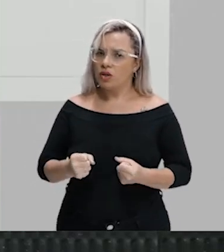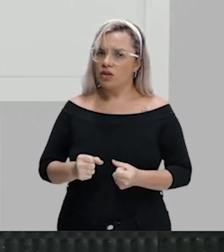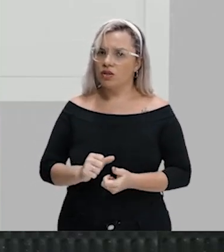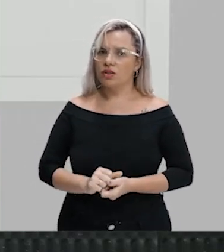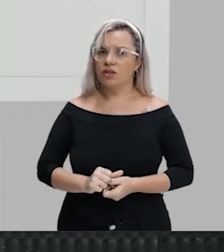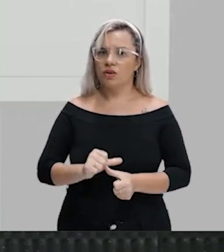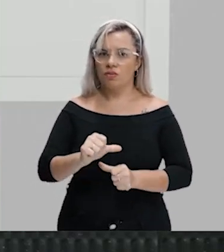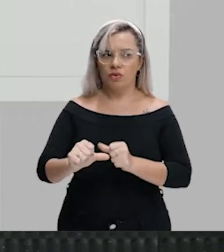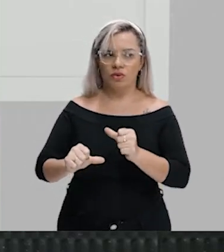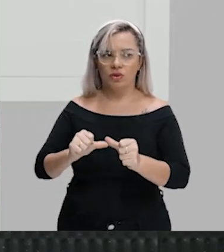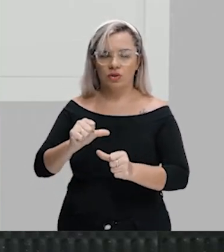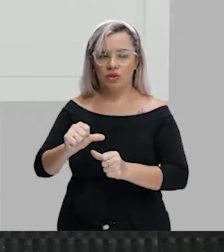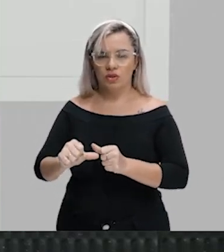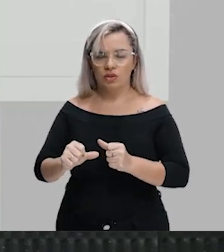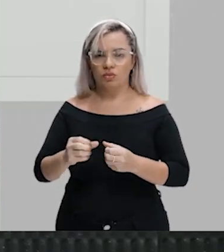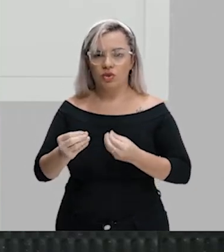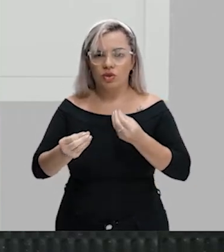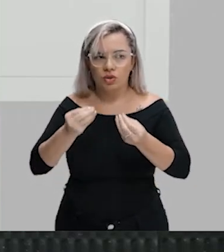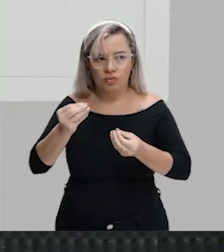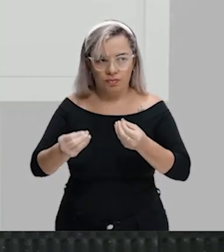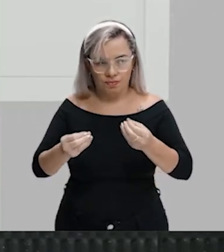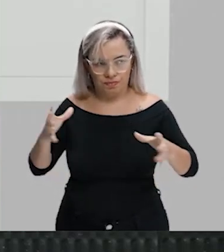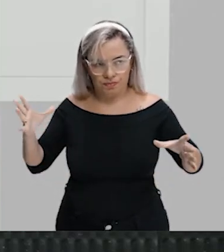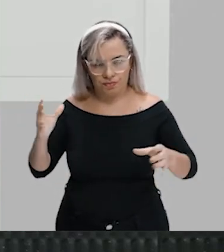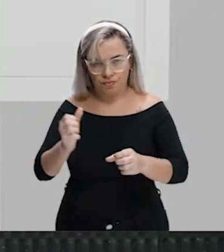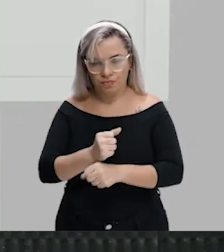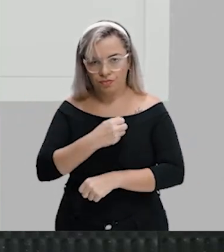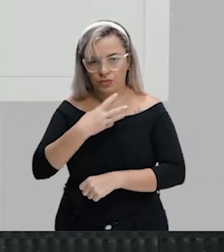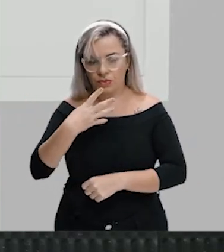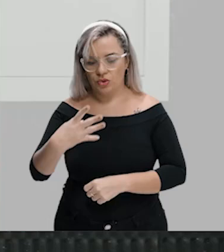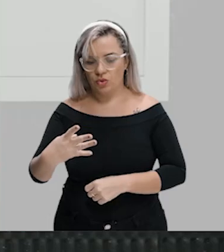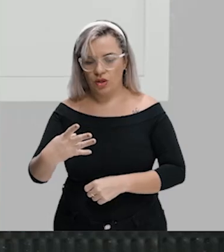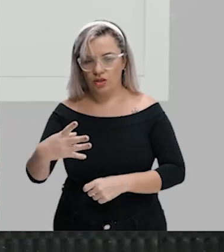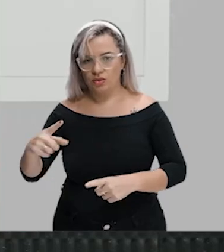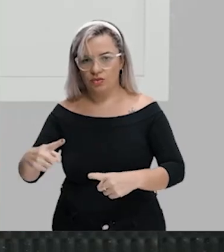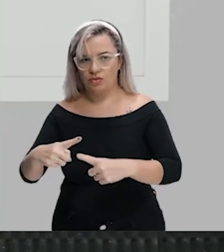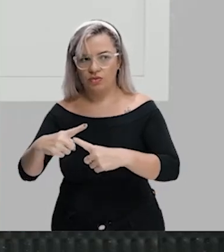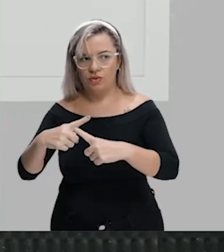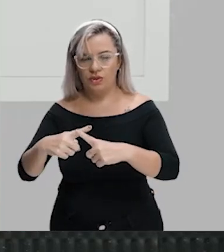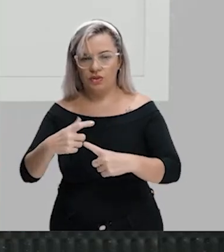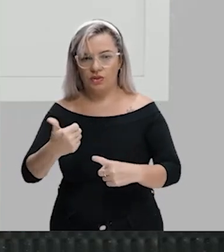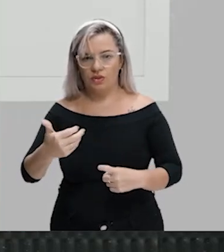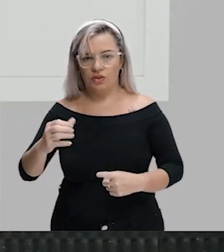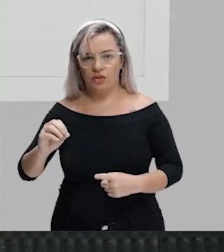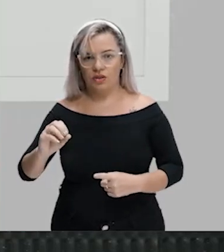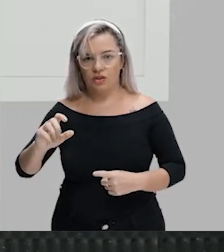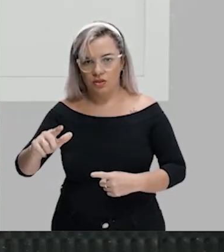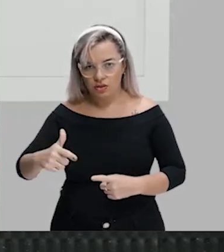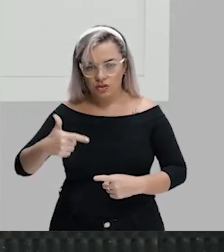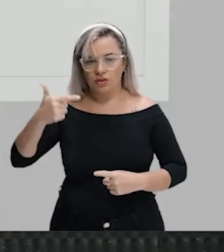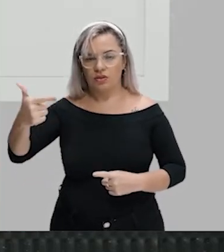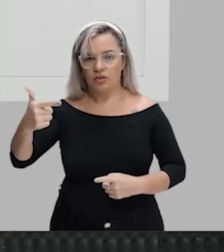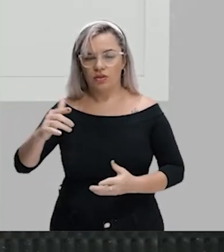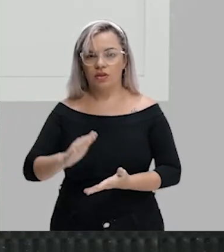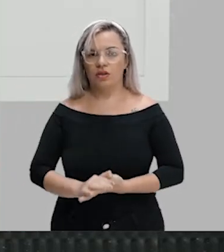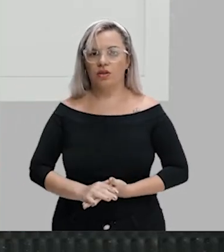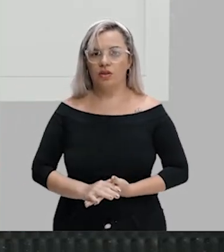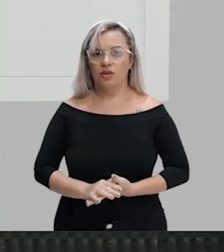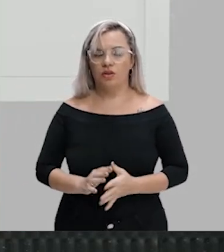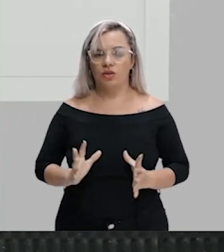10 ao quadrado. Pronto. É para eu trabalhar apenas com aí, as bases de